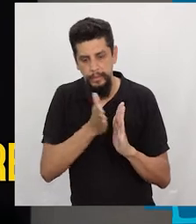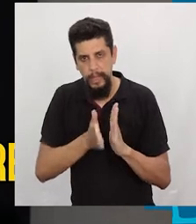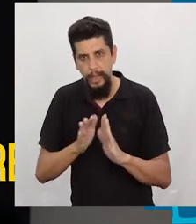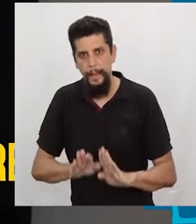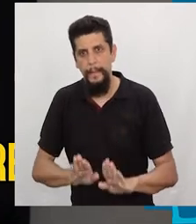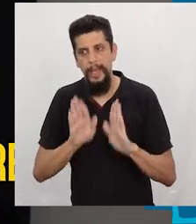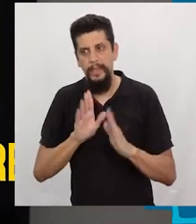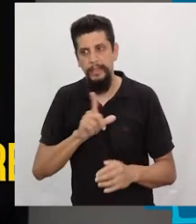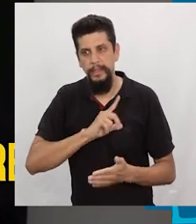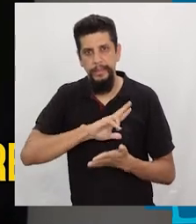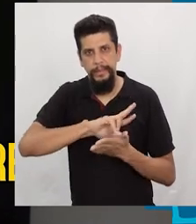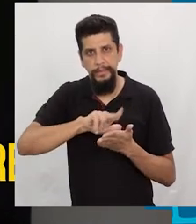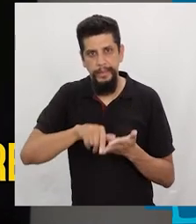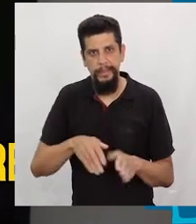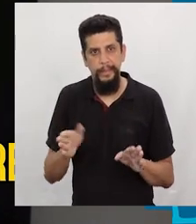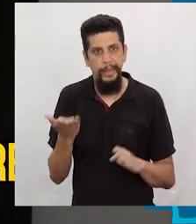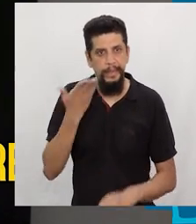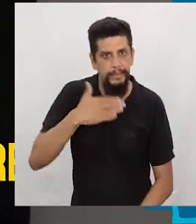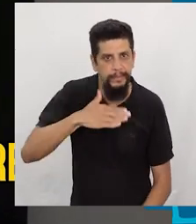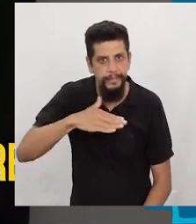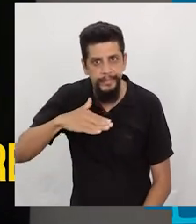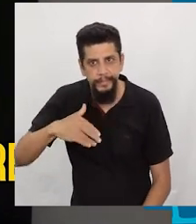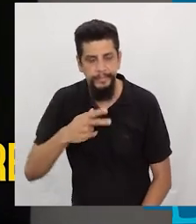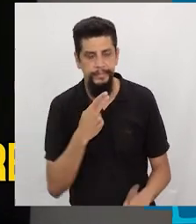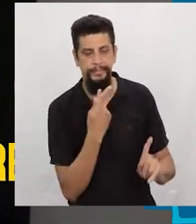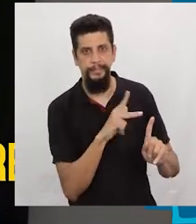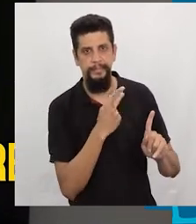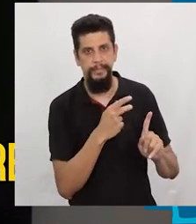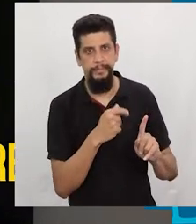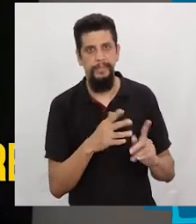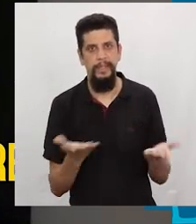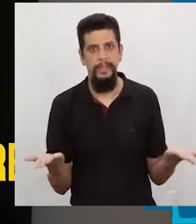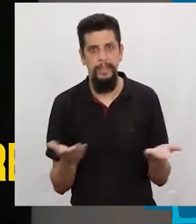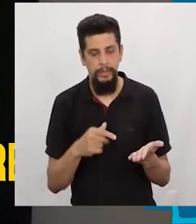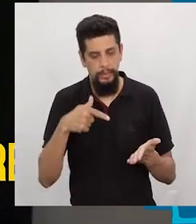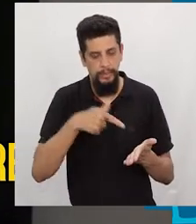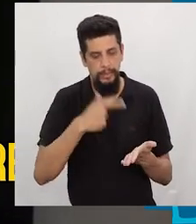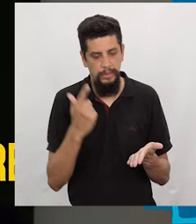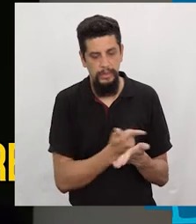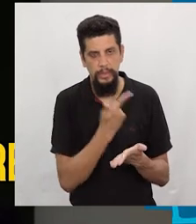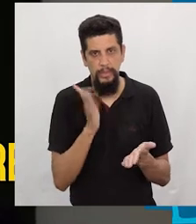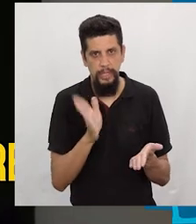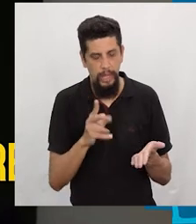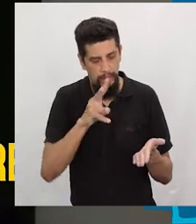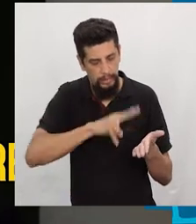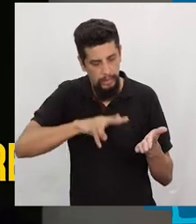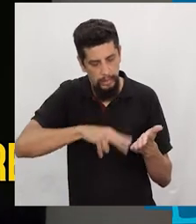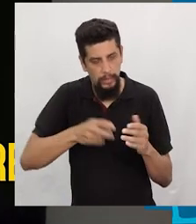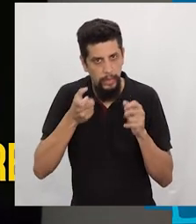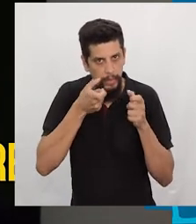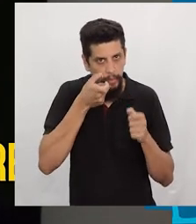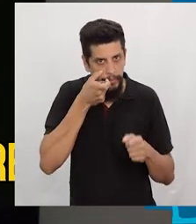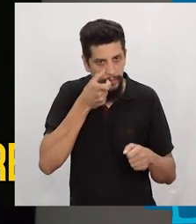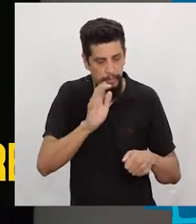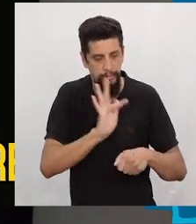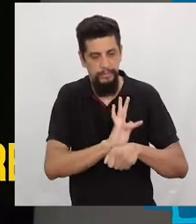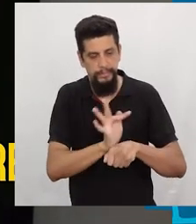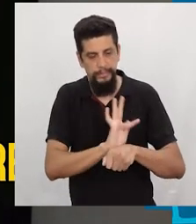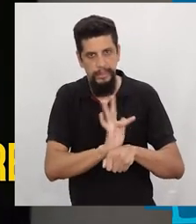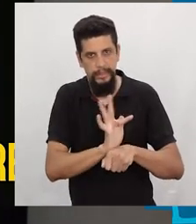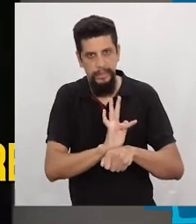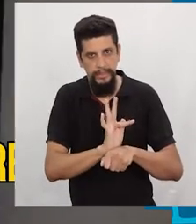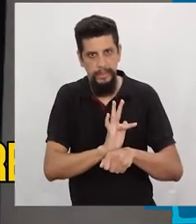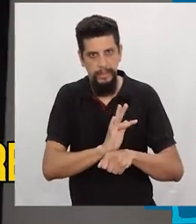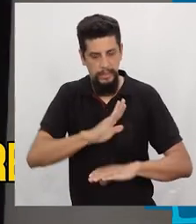Mas vem de muitos lugares. Vem da própria infância dela, vem das lendas e dos livros que ela já leu, dos filmes que ela já viu, vem